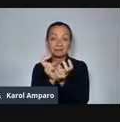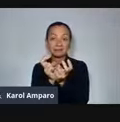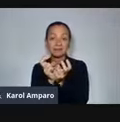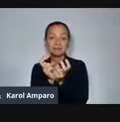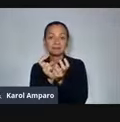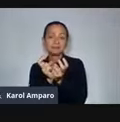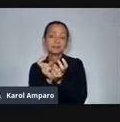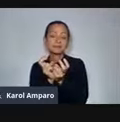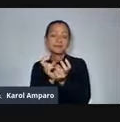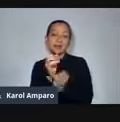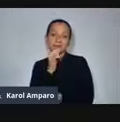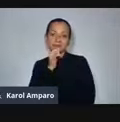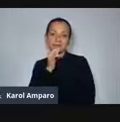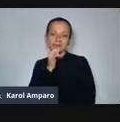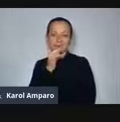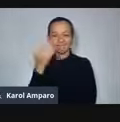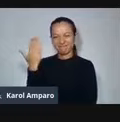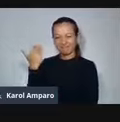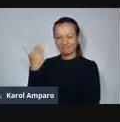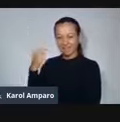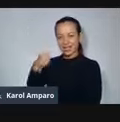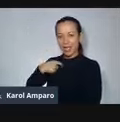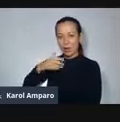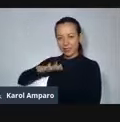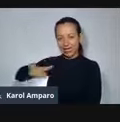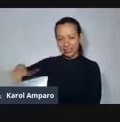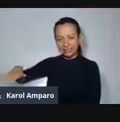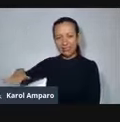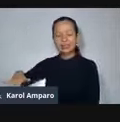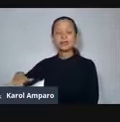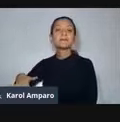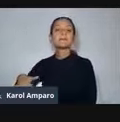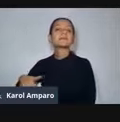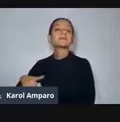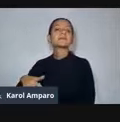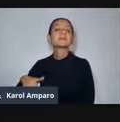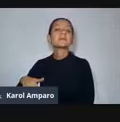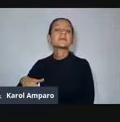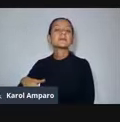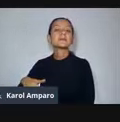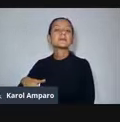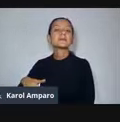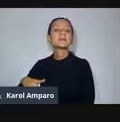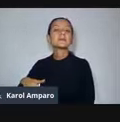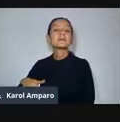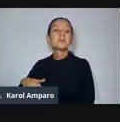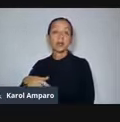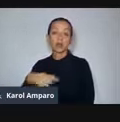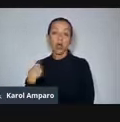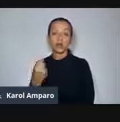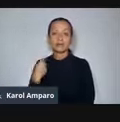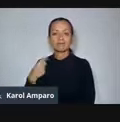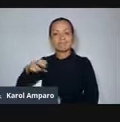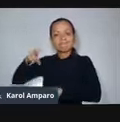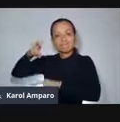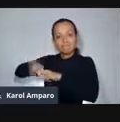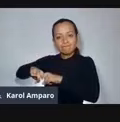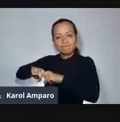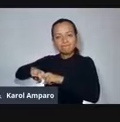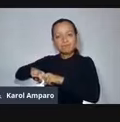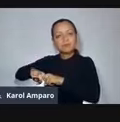Nos meus tempos de criança, a gente era colocado, sim, né? Sentado, né?